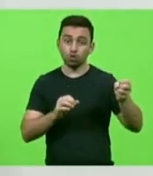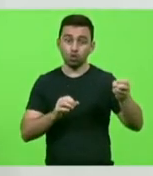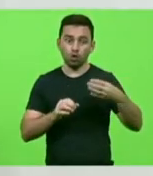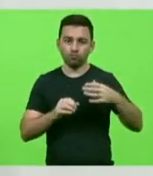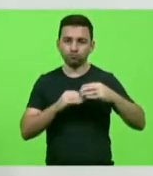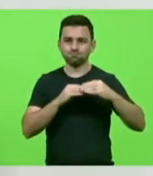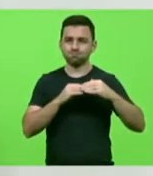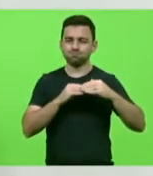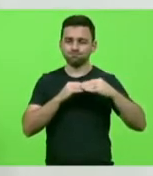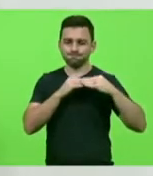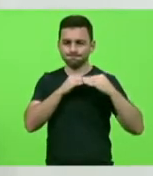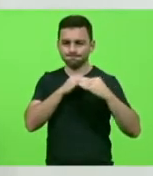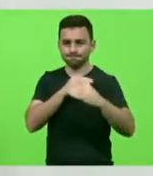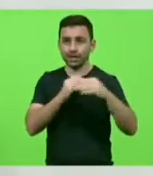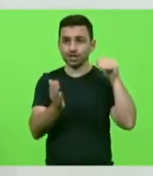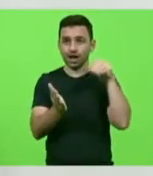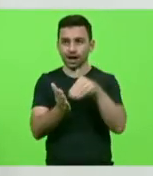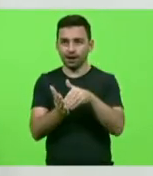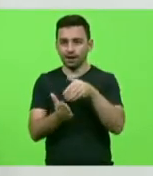isso acabou atrasando